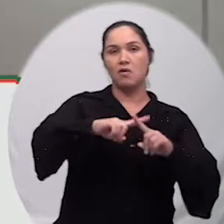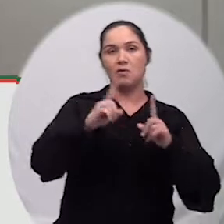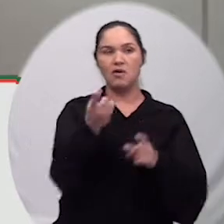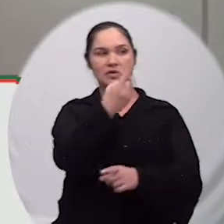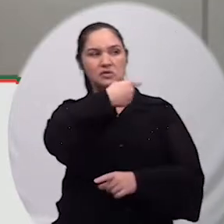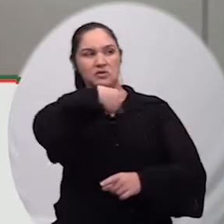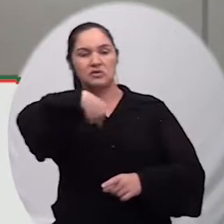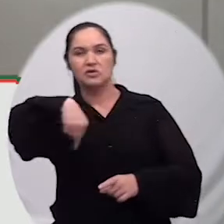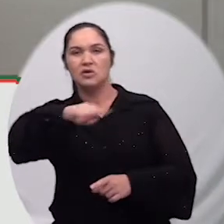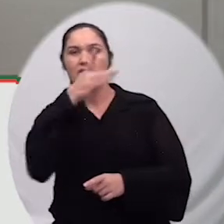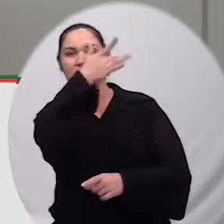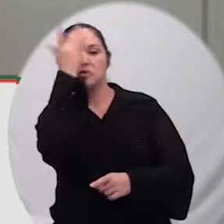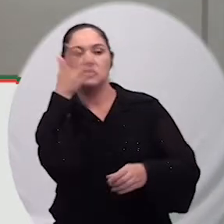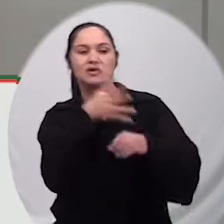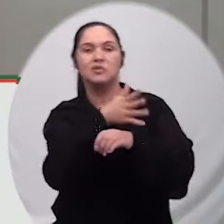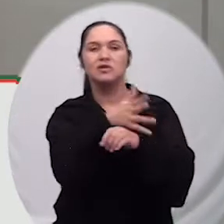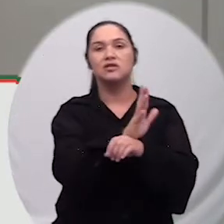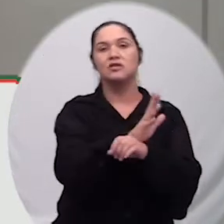FANCRI,